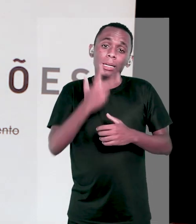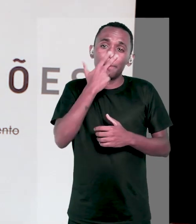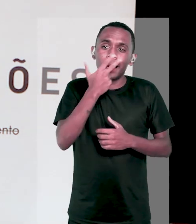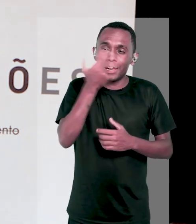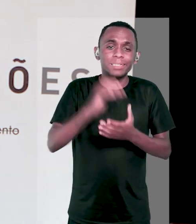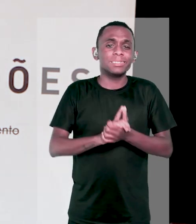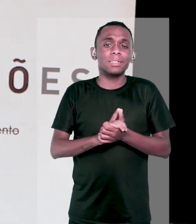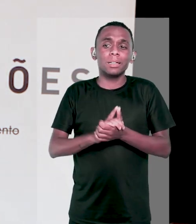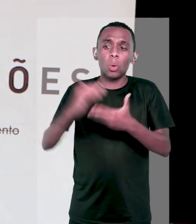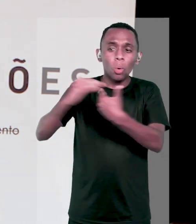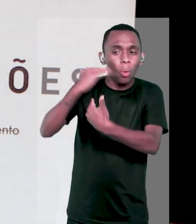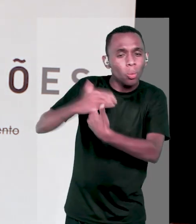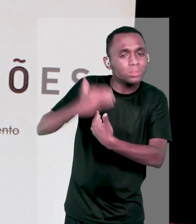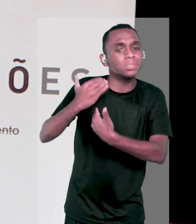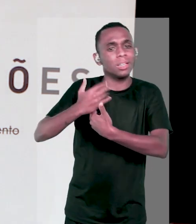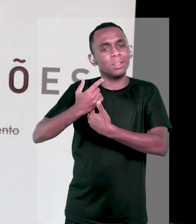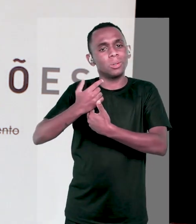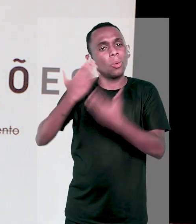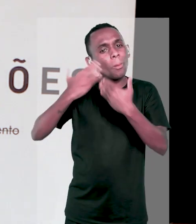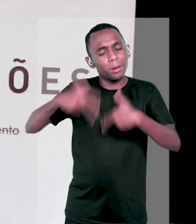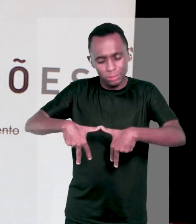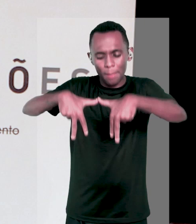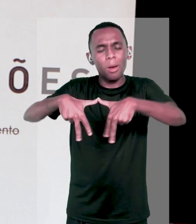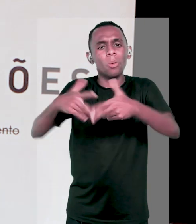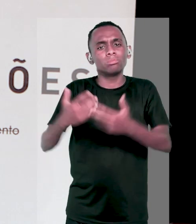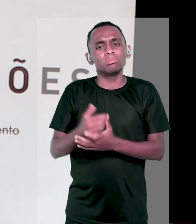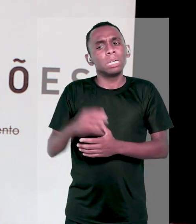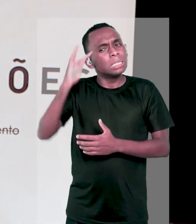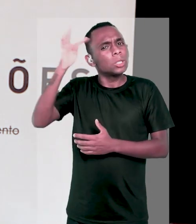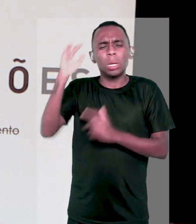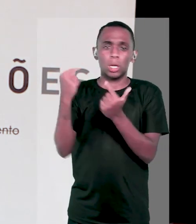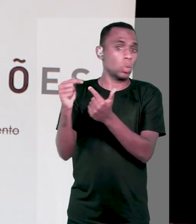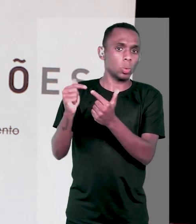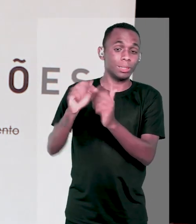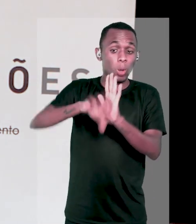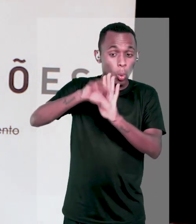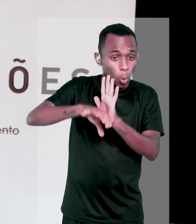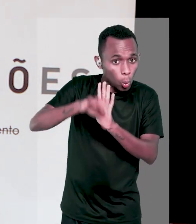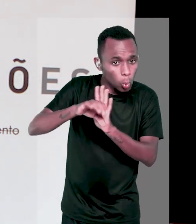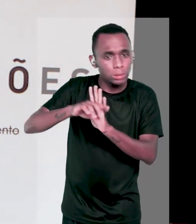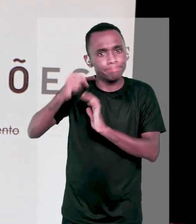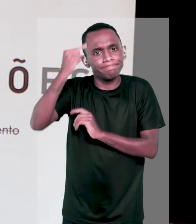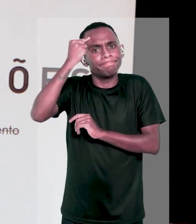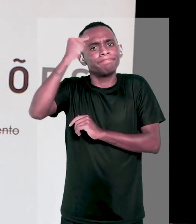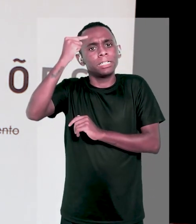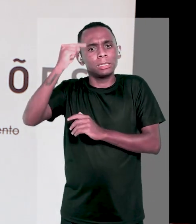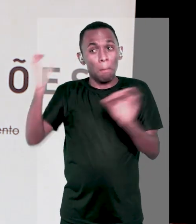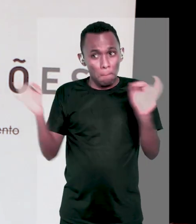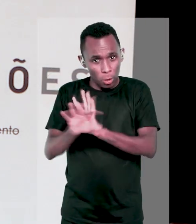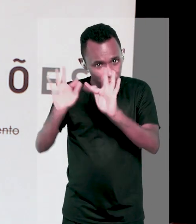e ele ataca ele atinge a